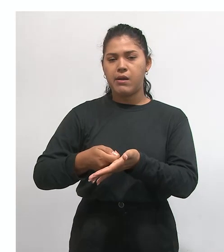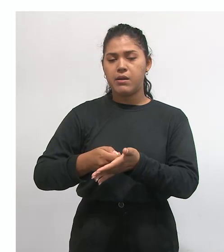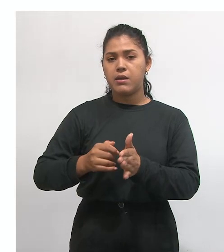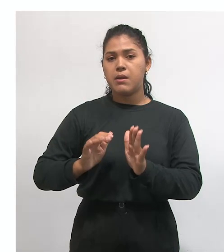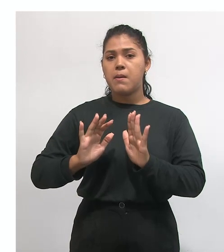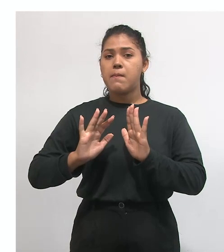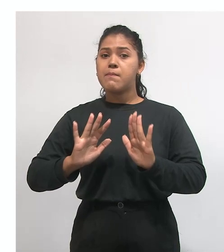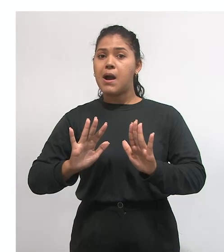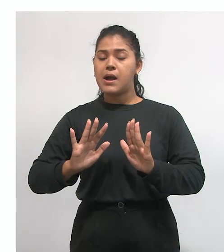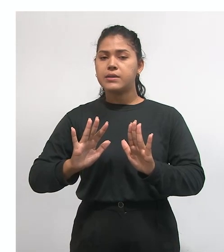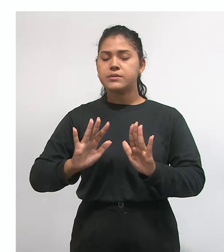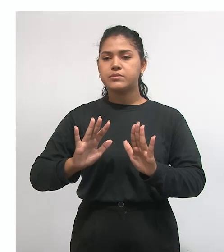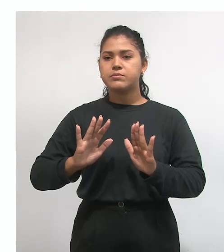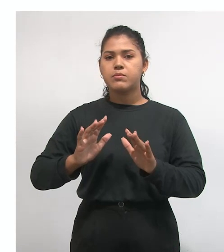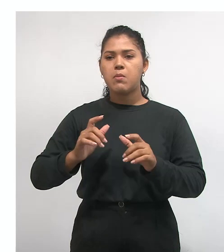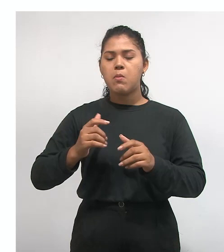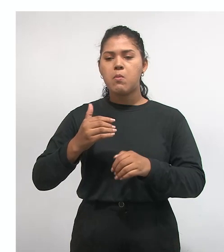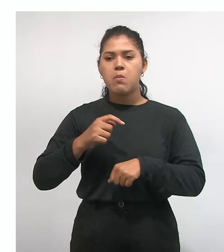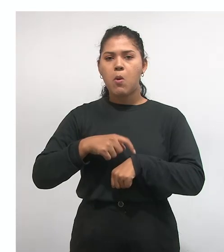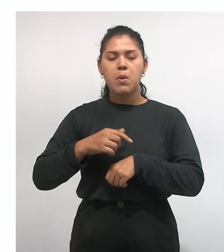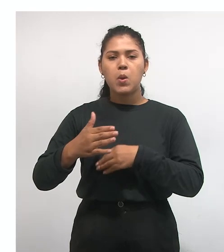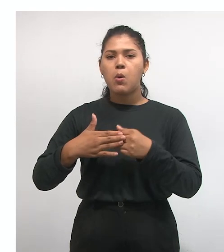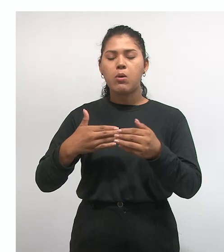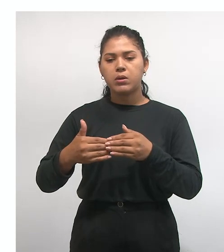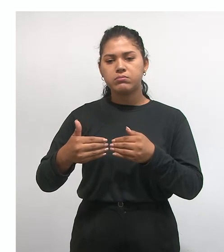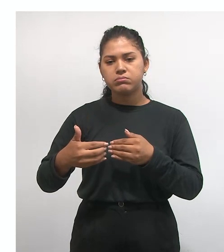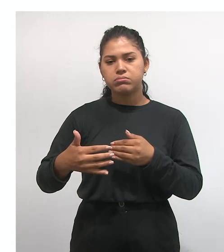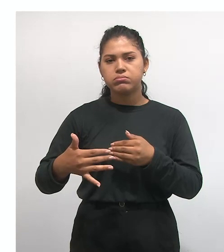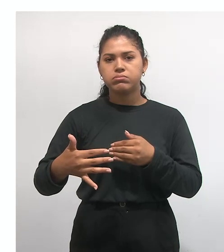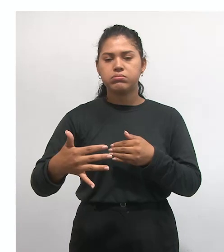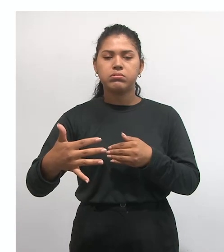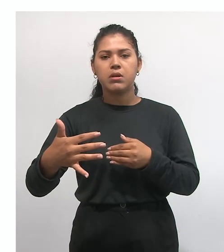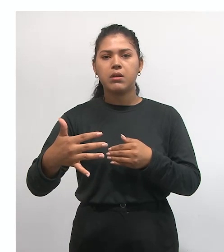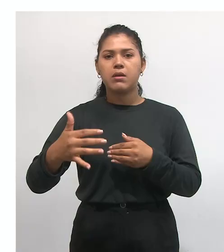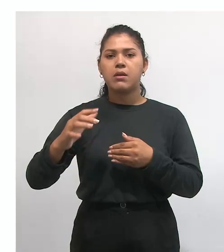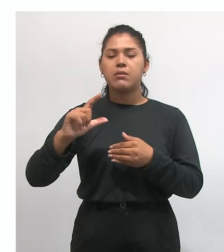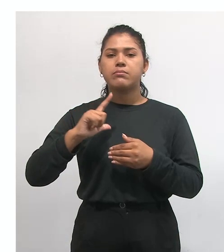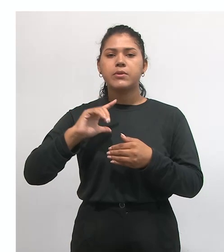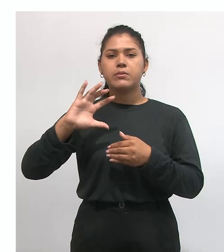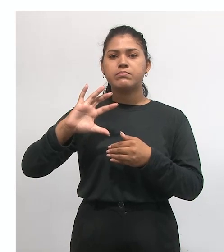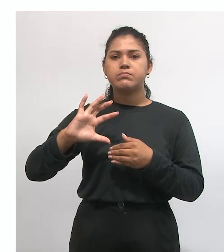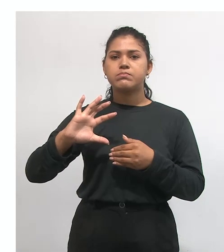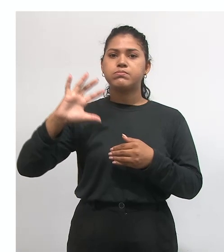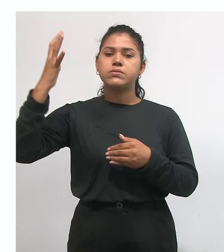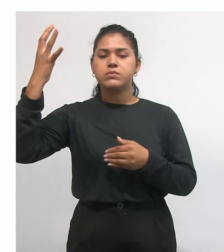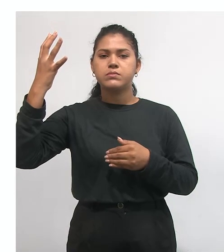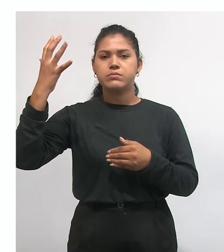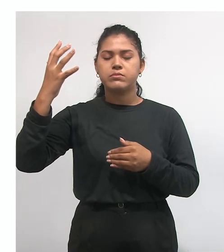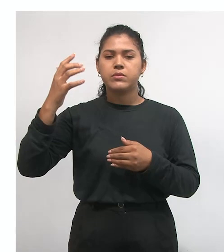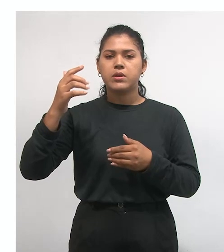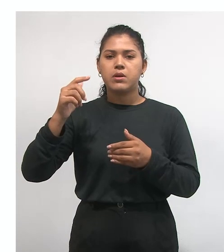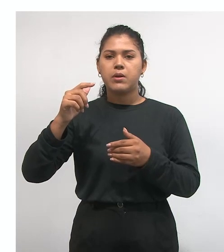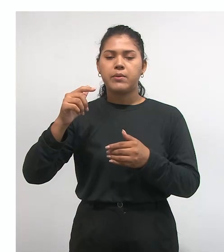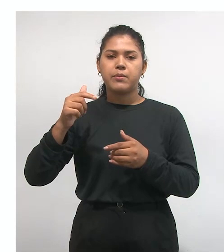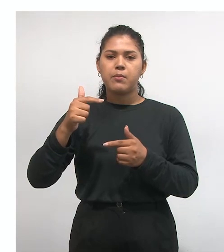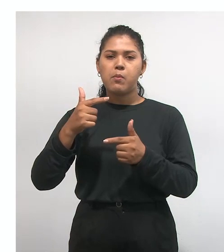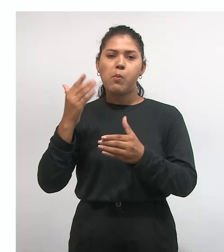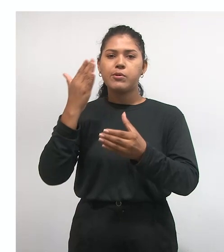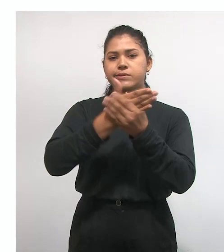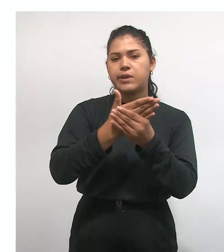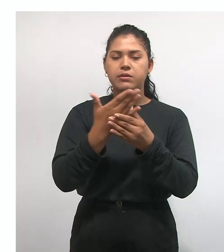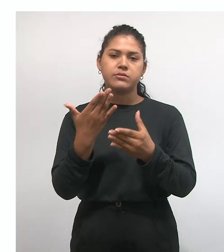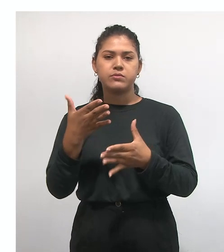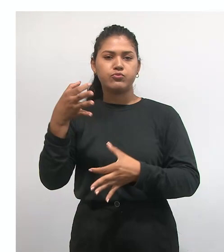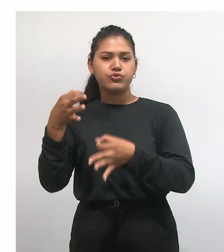Mas aí, né, em momento posterior, ou seja, em momento futuro, ocorrerá a substituição jurídica que implica